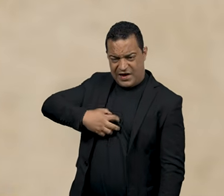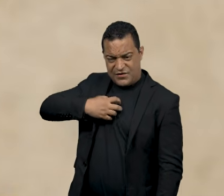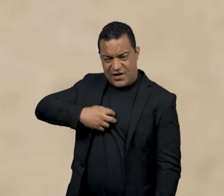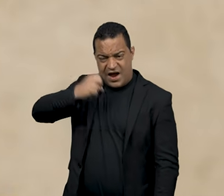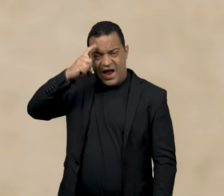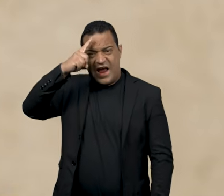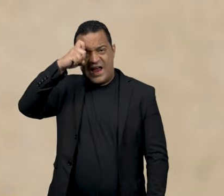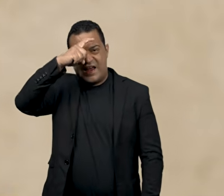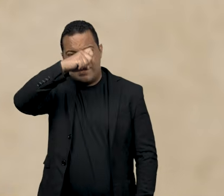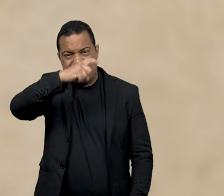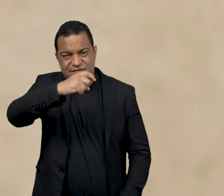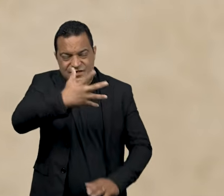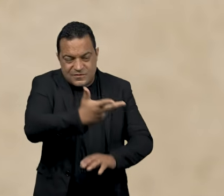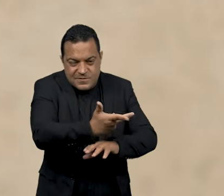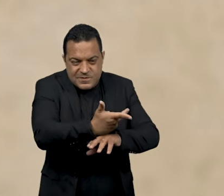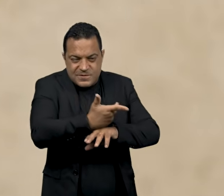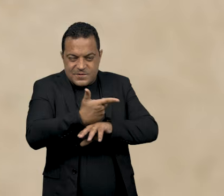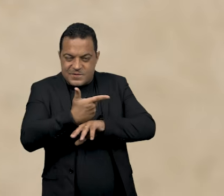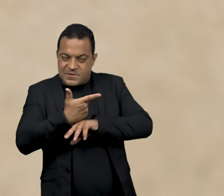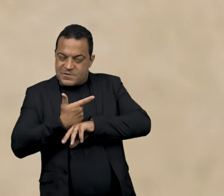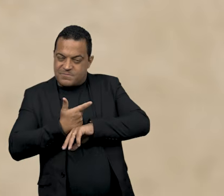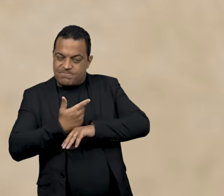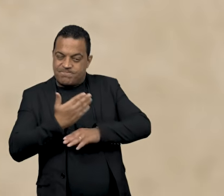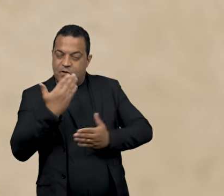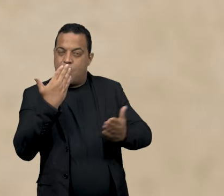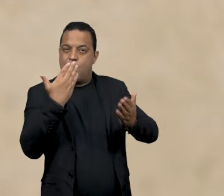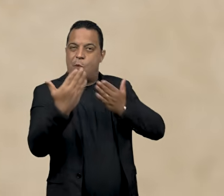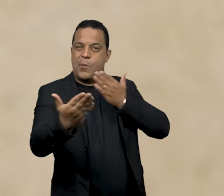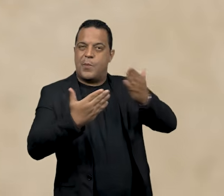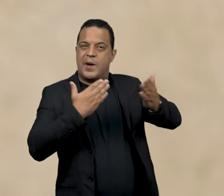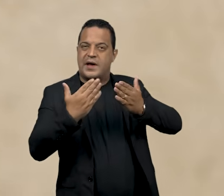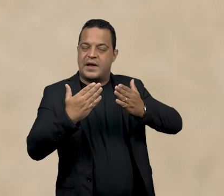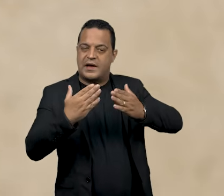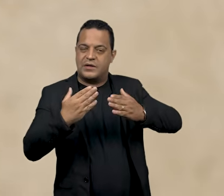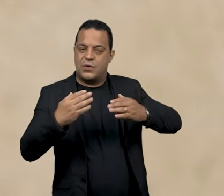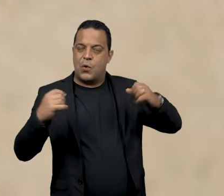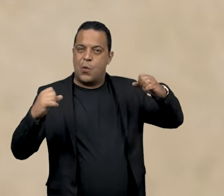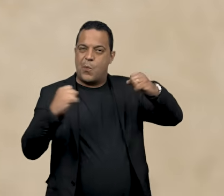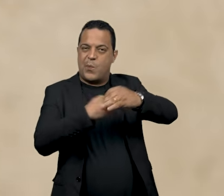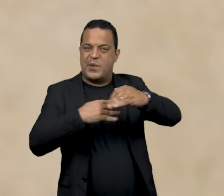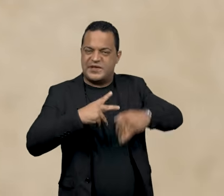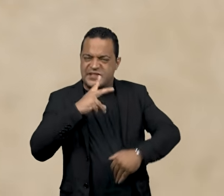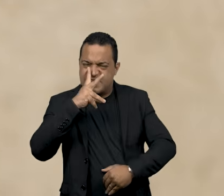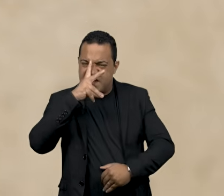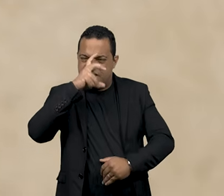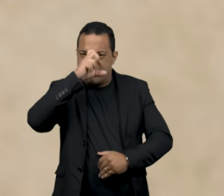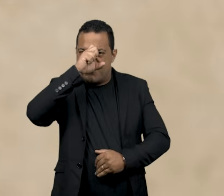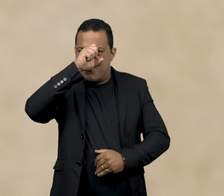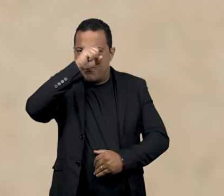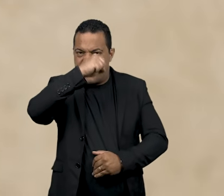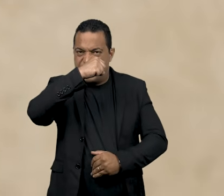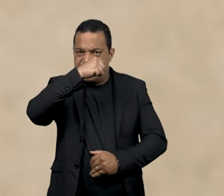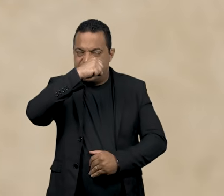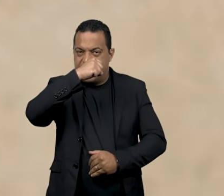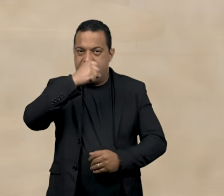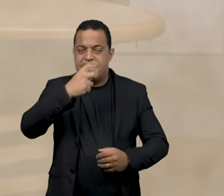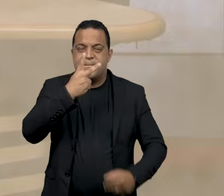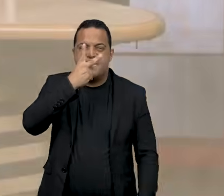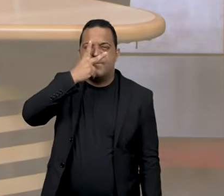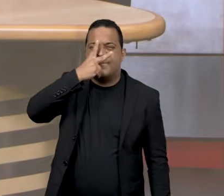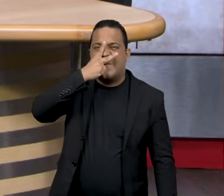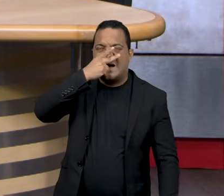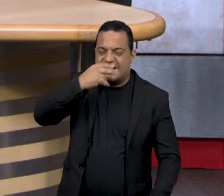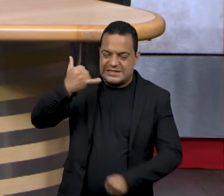de conquistar do que uma cidade forte, e as contendas são como ferrolhos de um palácio.